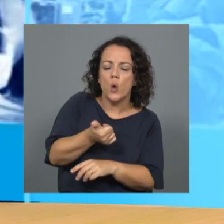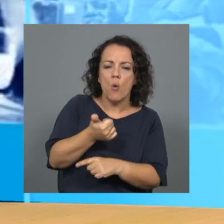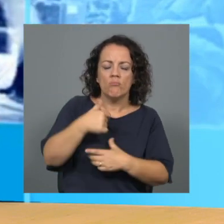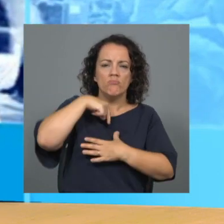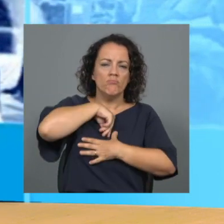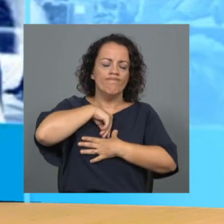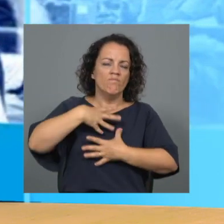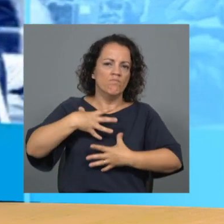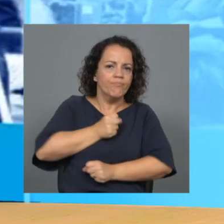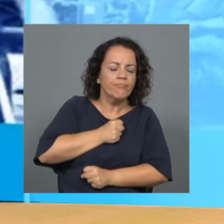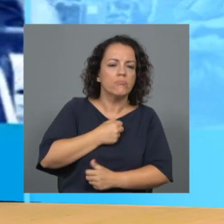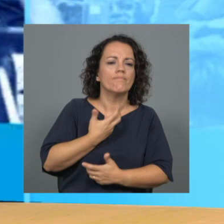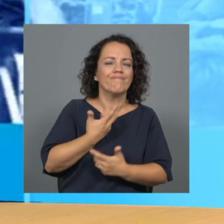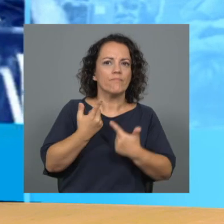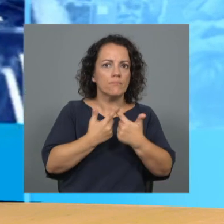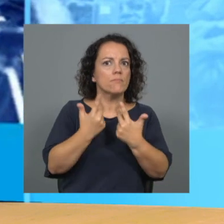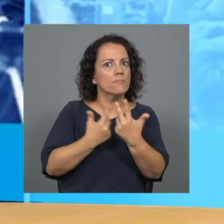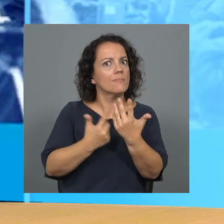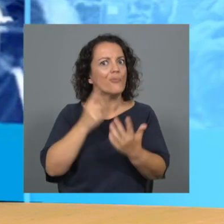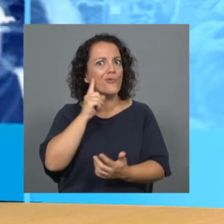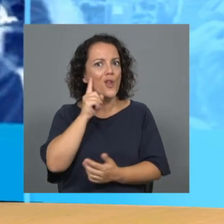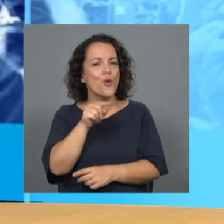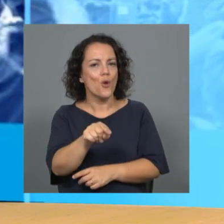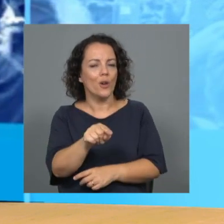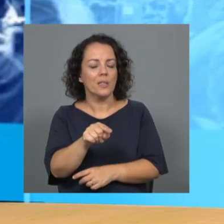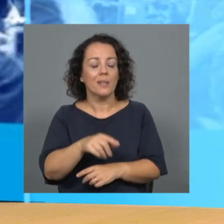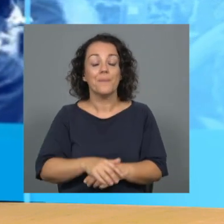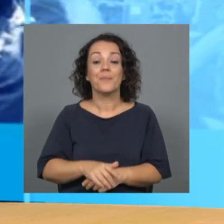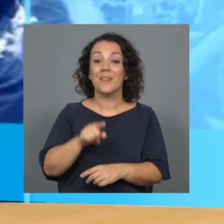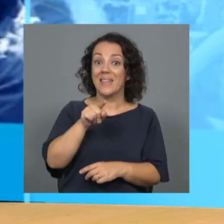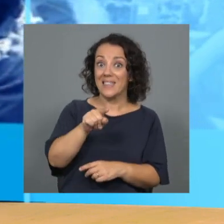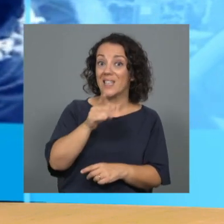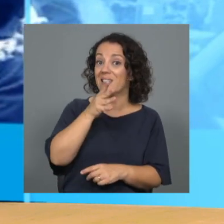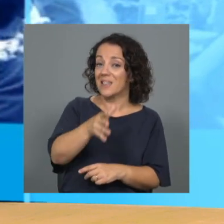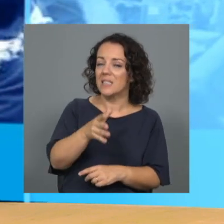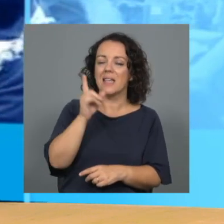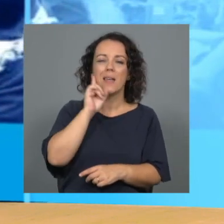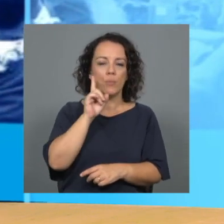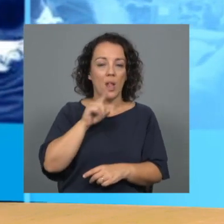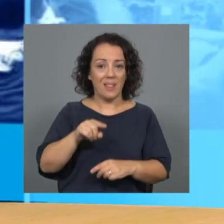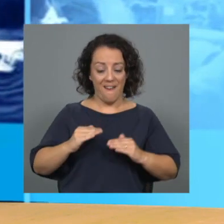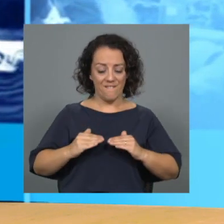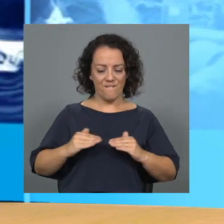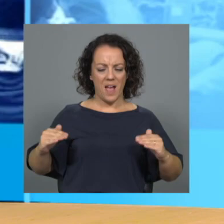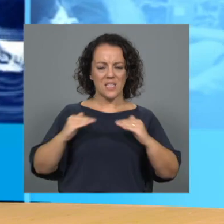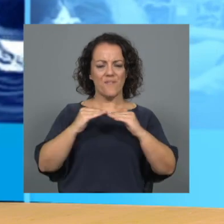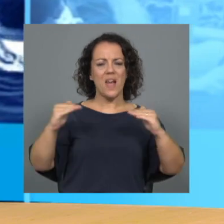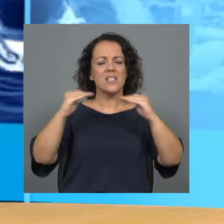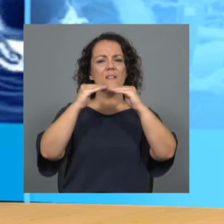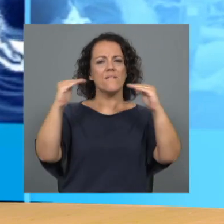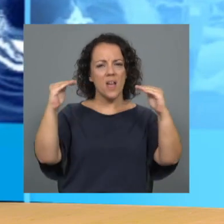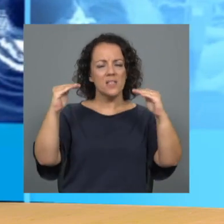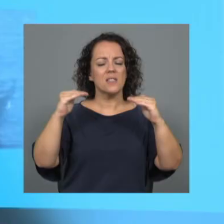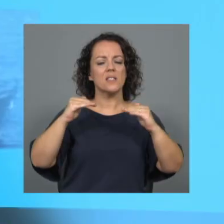facto, tal como disse há pouco, portanto, o luto ser vivido em cada fase, isto é importante, não podemos ficar presos em nenhuma fase,